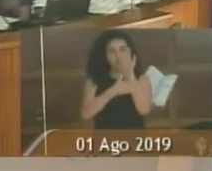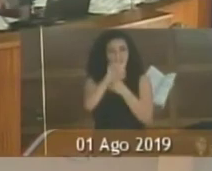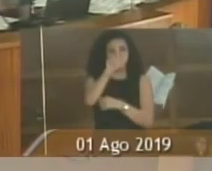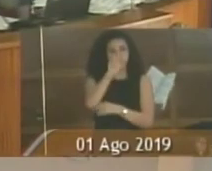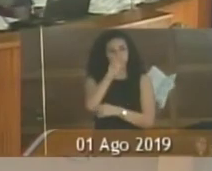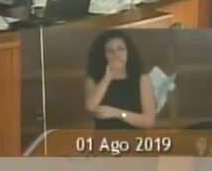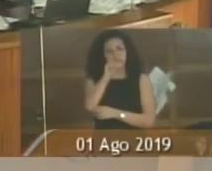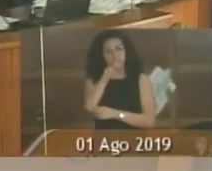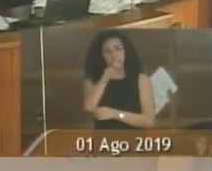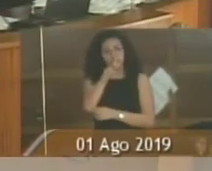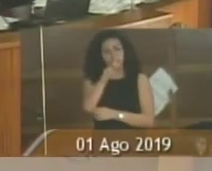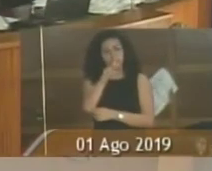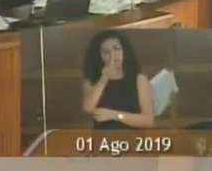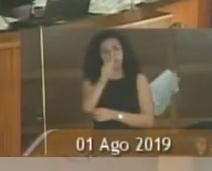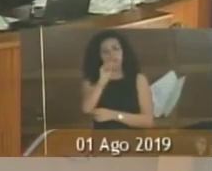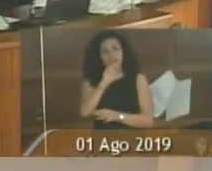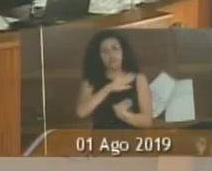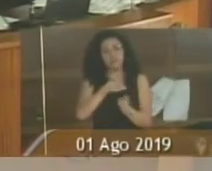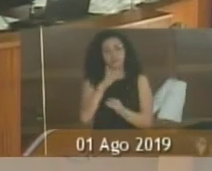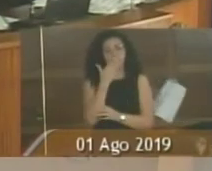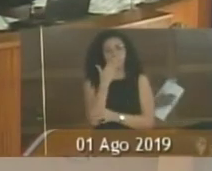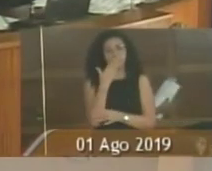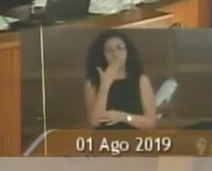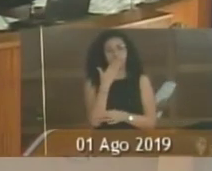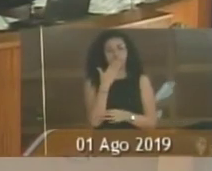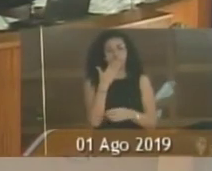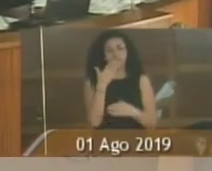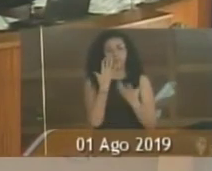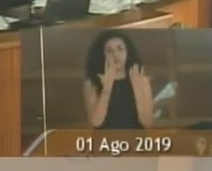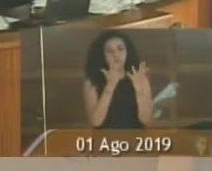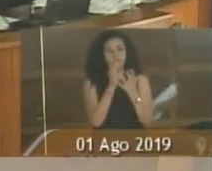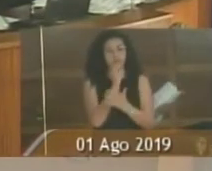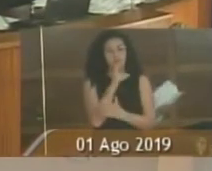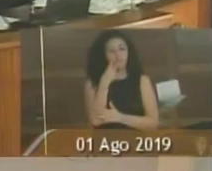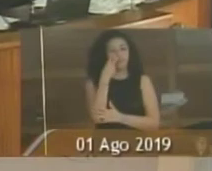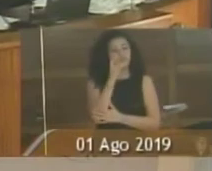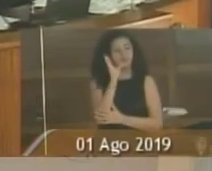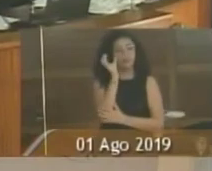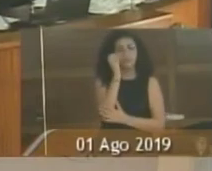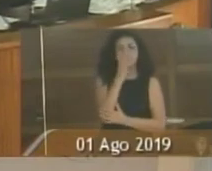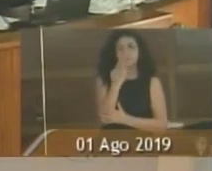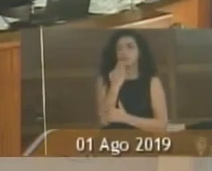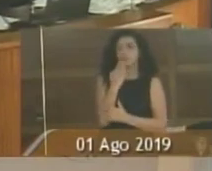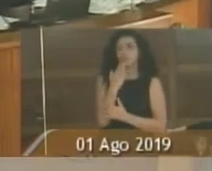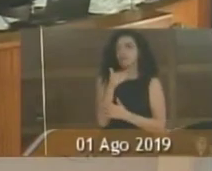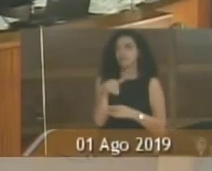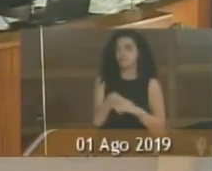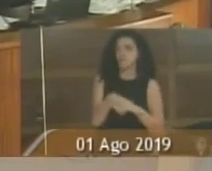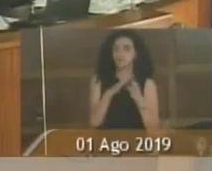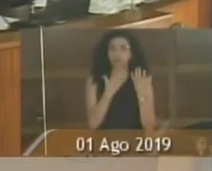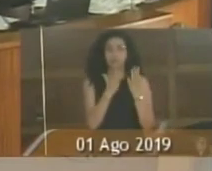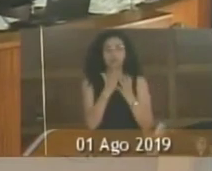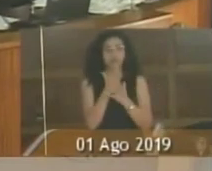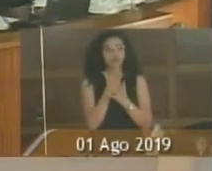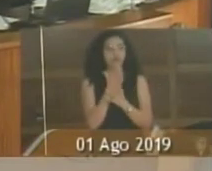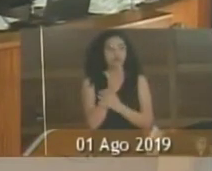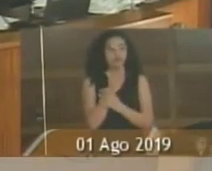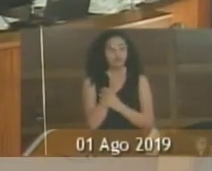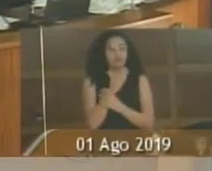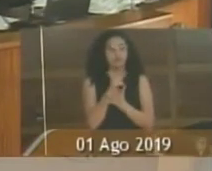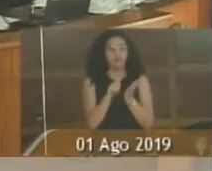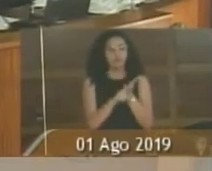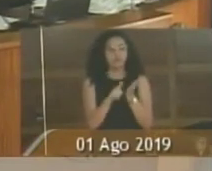dos Reis. Em discussão única, moção número 052, de autoria da vereadora Tite Brasil, solicitando a mesa diretora que seja votada a moção de aplauso para o